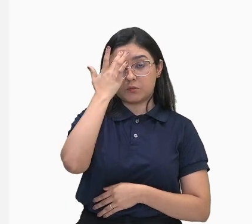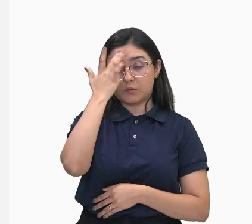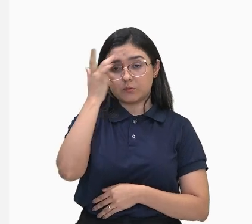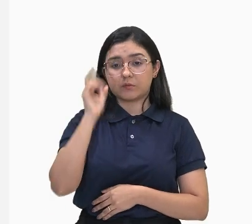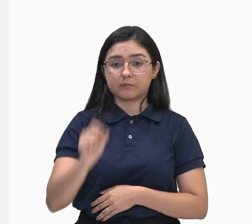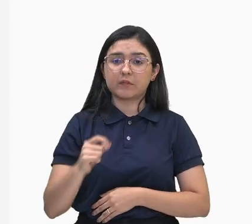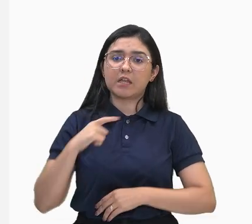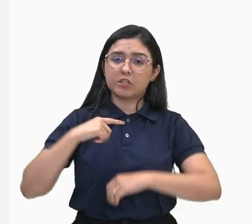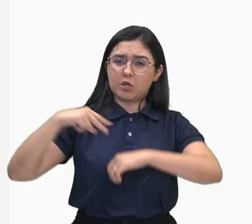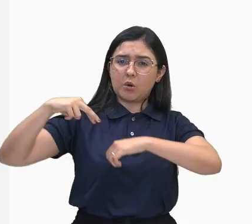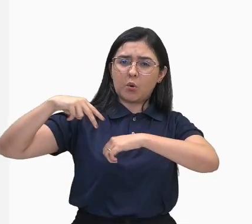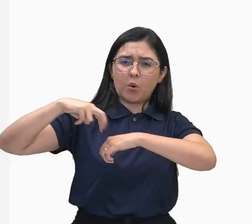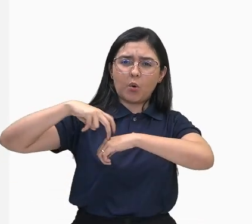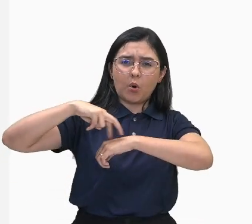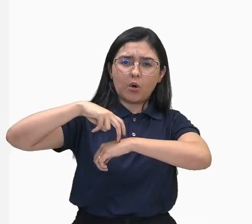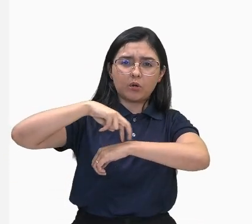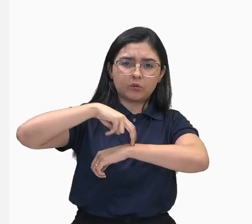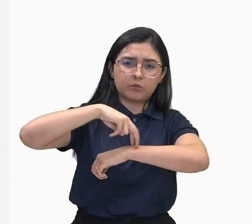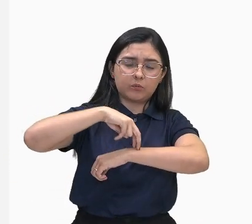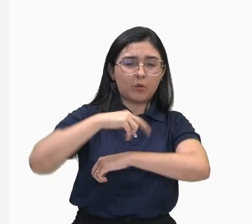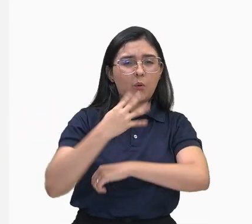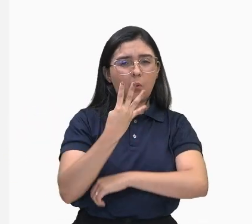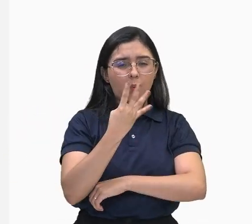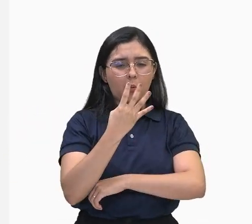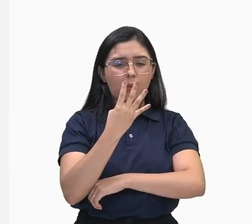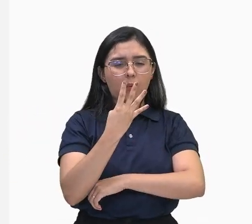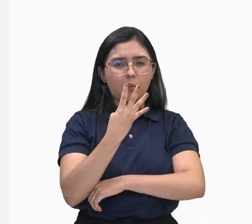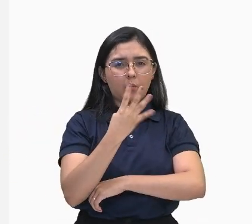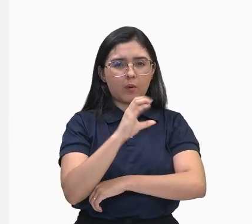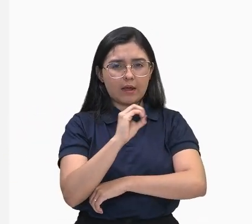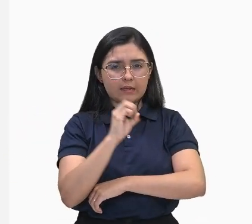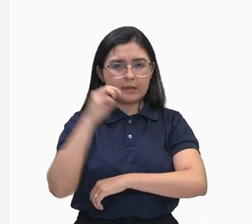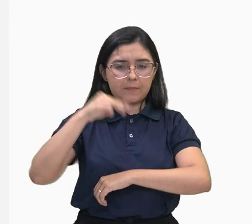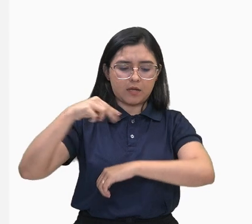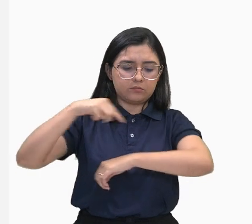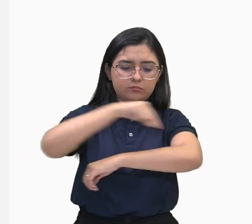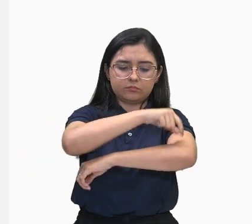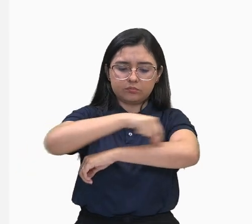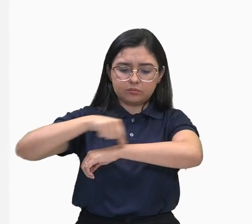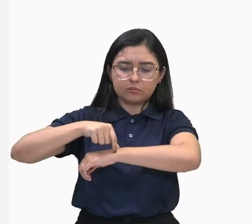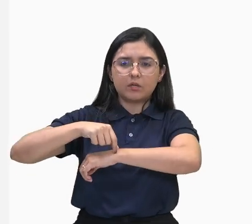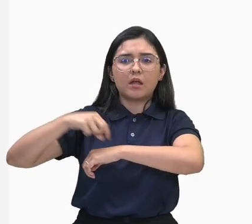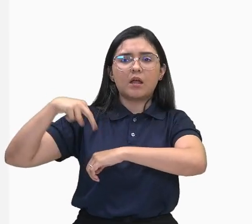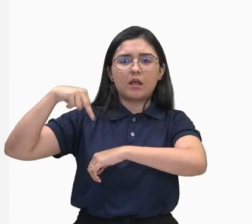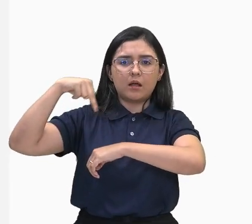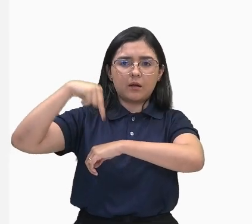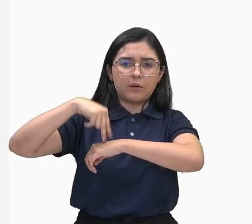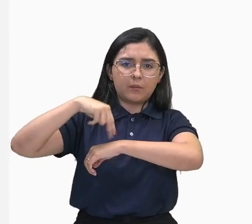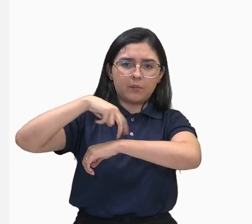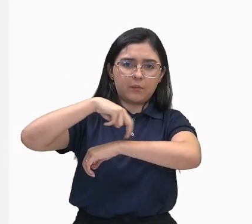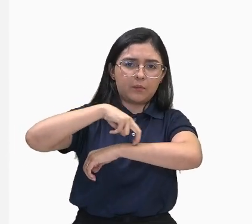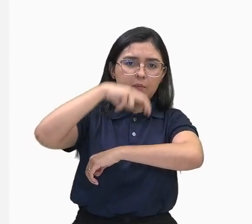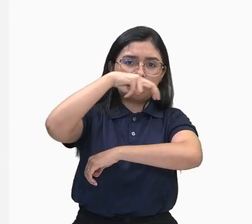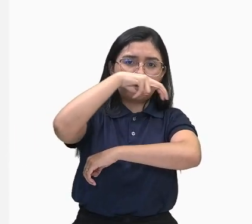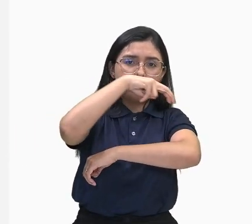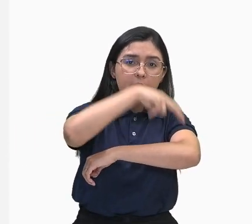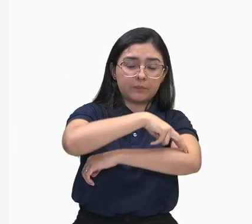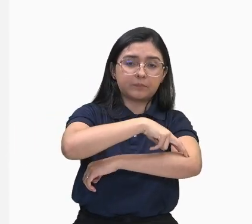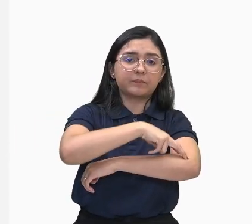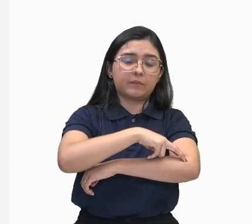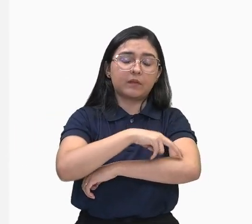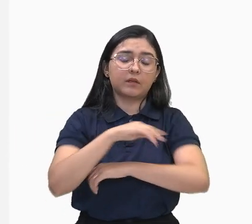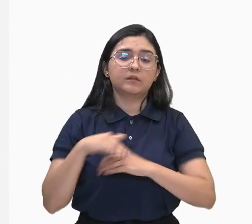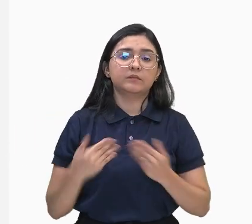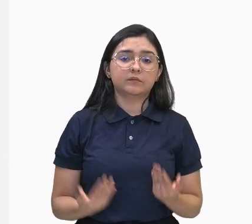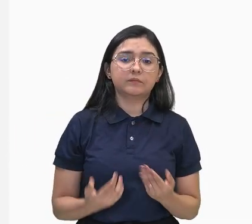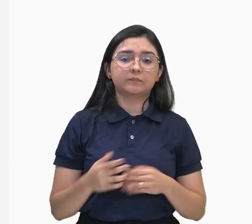pegam impulso em uma pista de cerca de 40 metros, e aí eles vão saltar a maior distância possível e